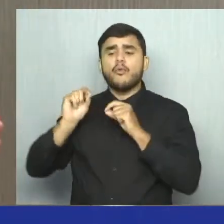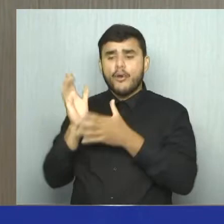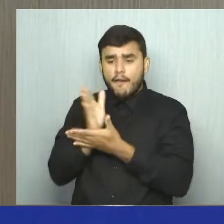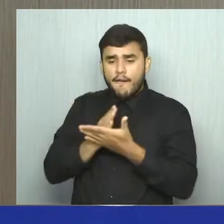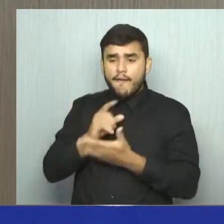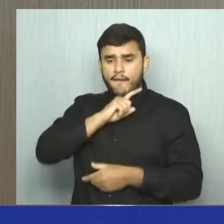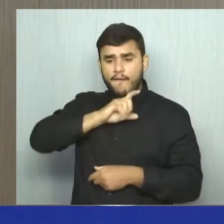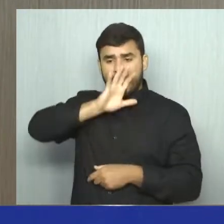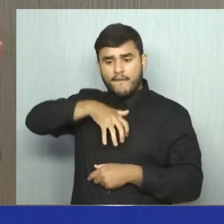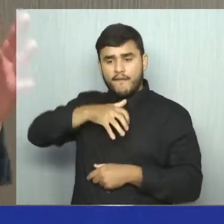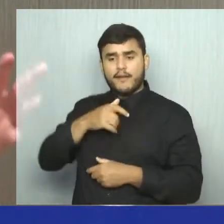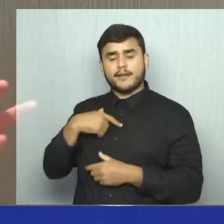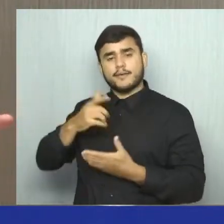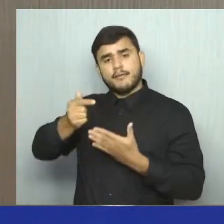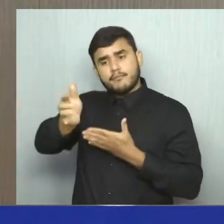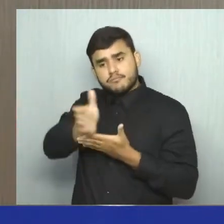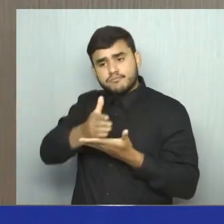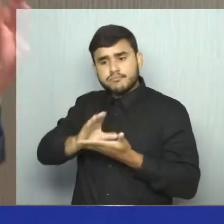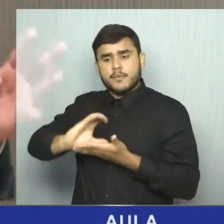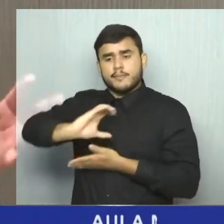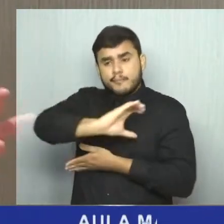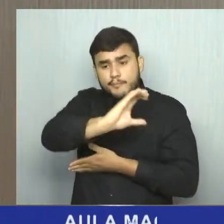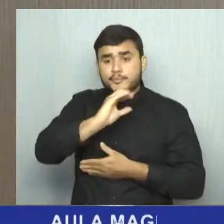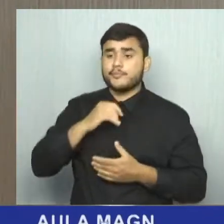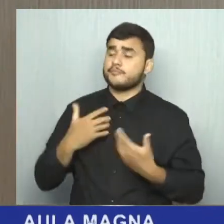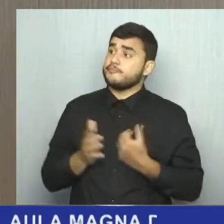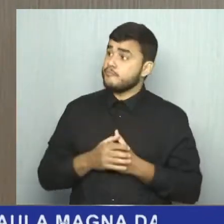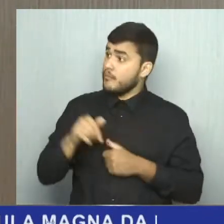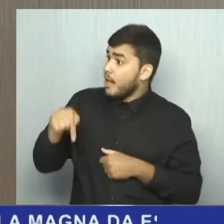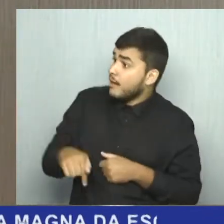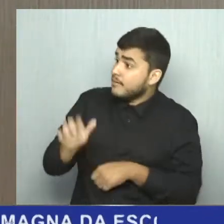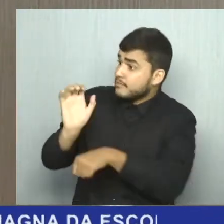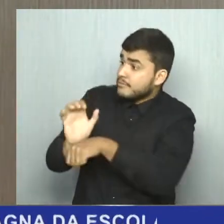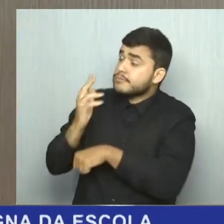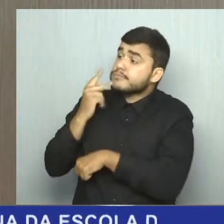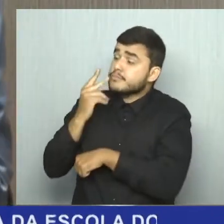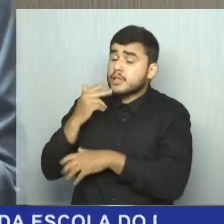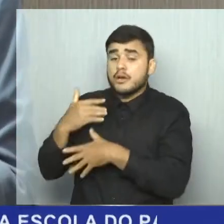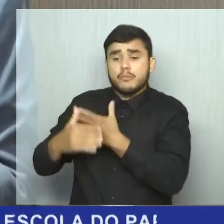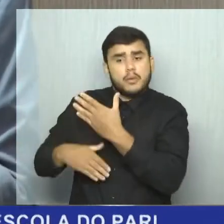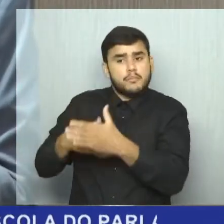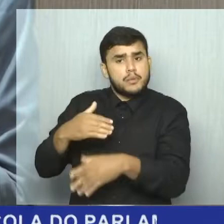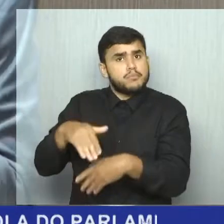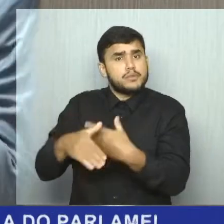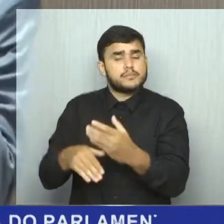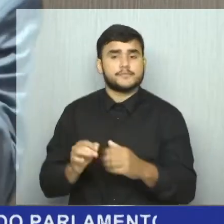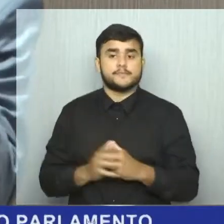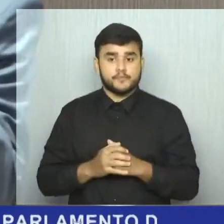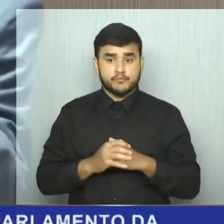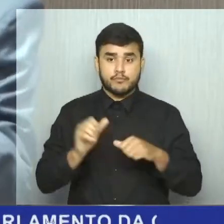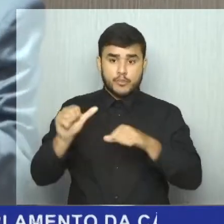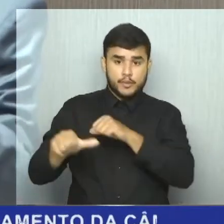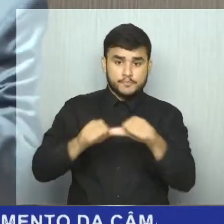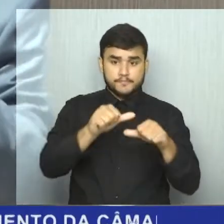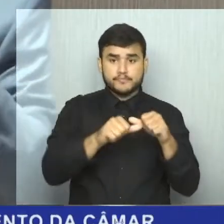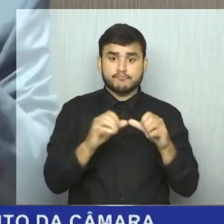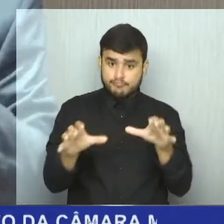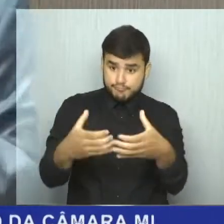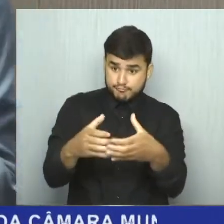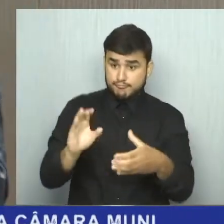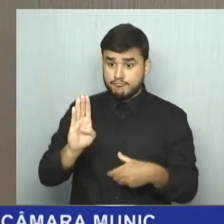essa criação, né, de uma mudança, se cria uma nova classe. Essa rebelde a